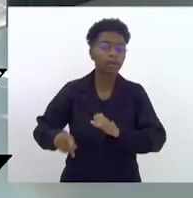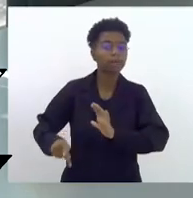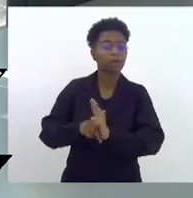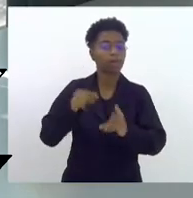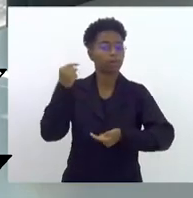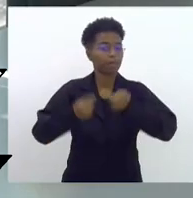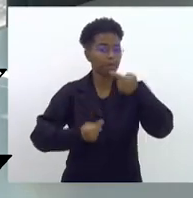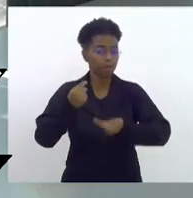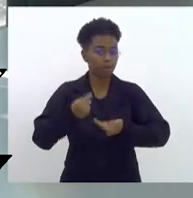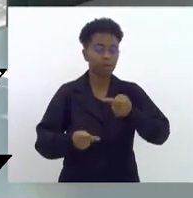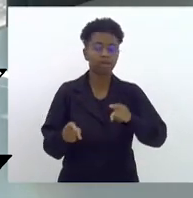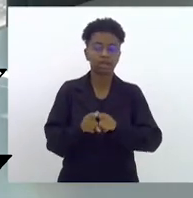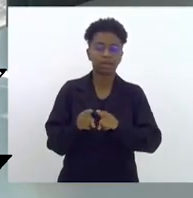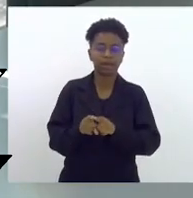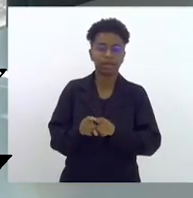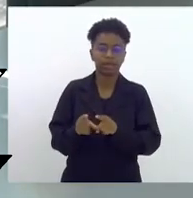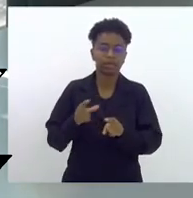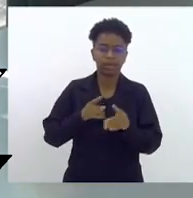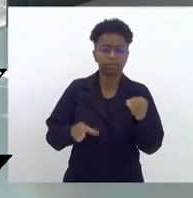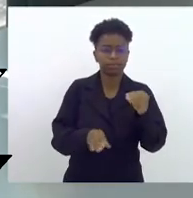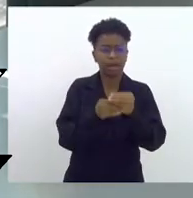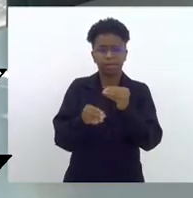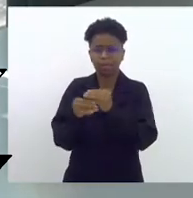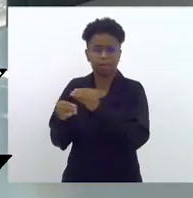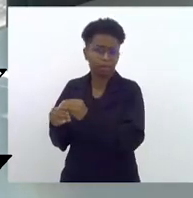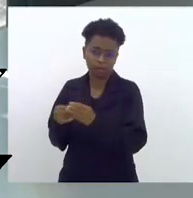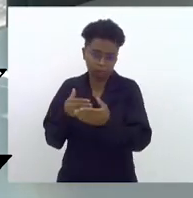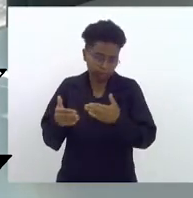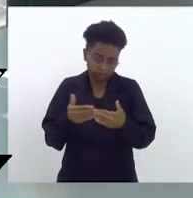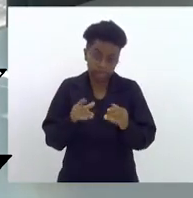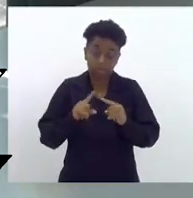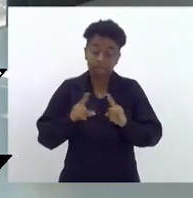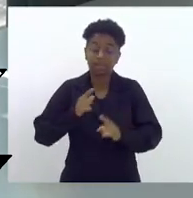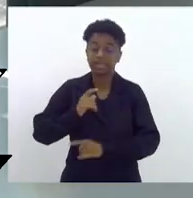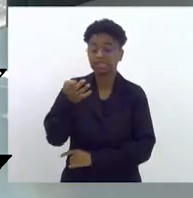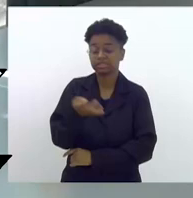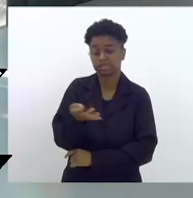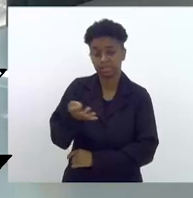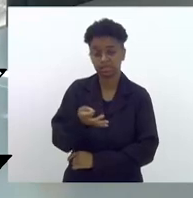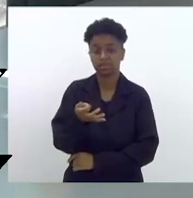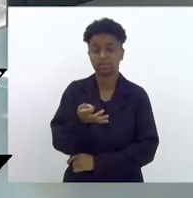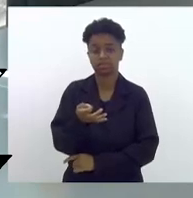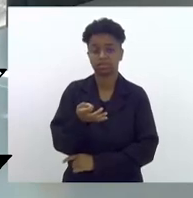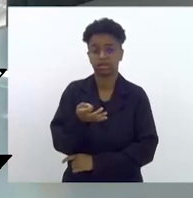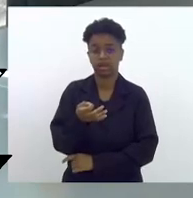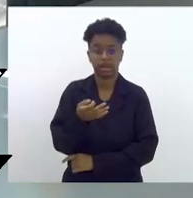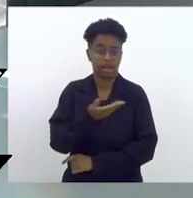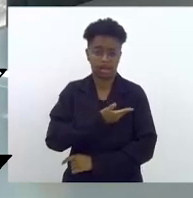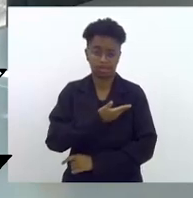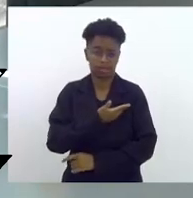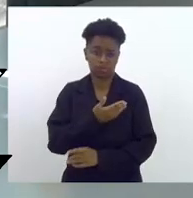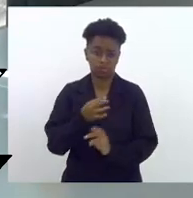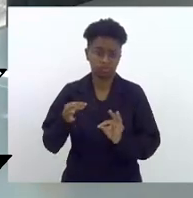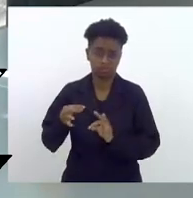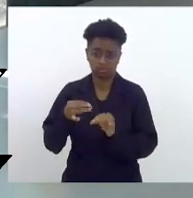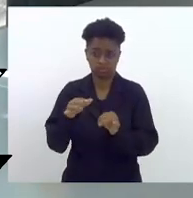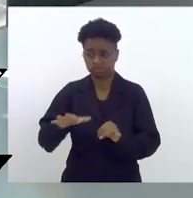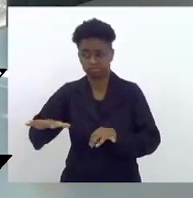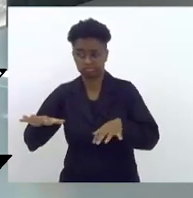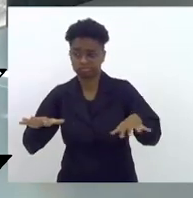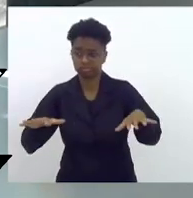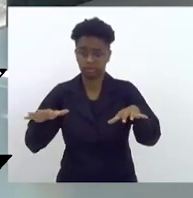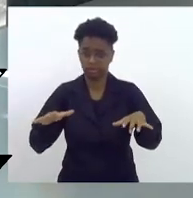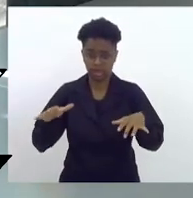e enxertos de eventuais emendas de todos os lados eu tenho certeza que colegas de ambas as Vertentes ideológicas